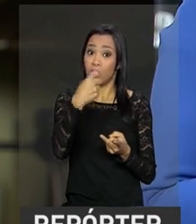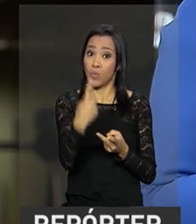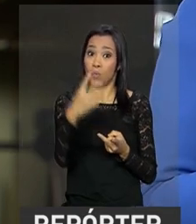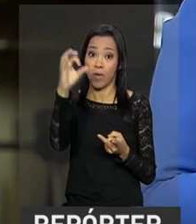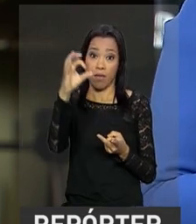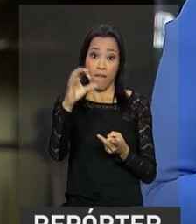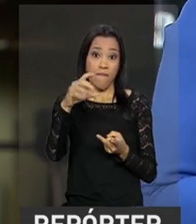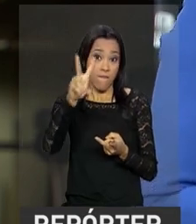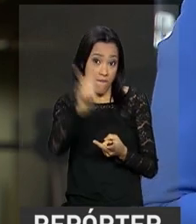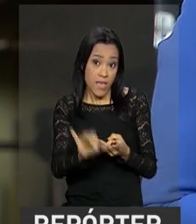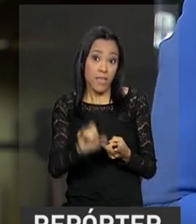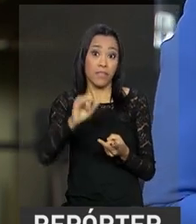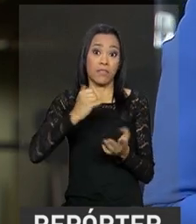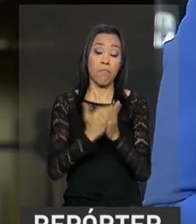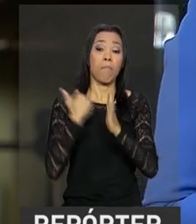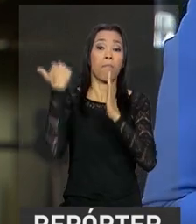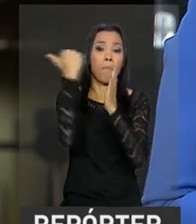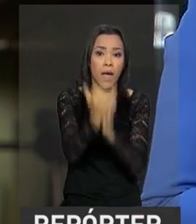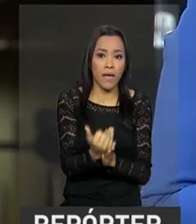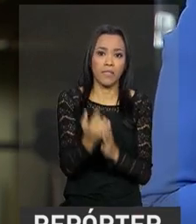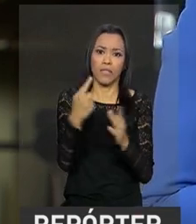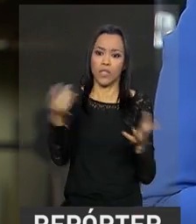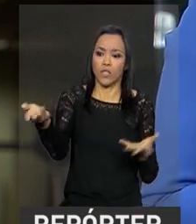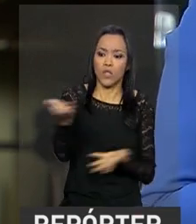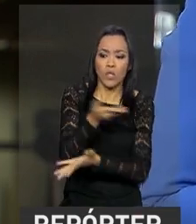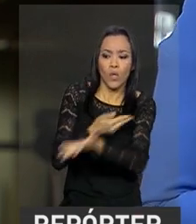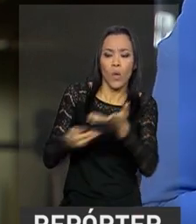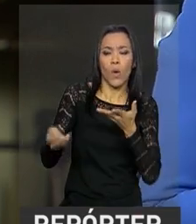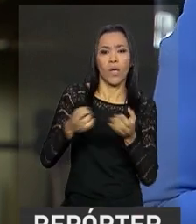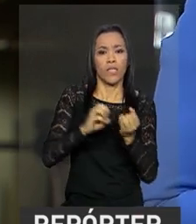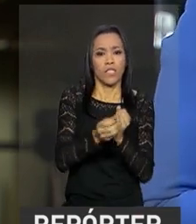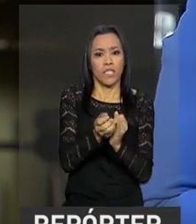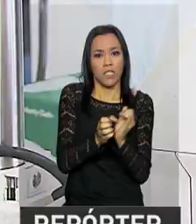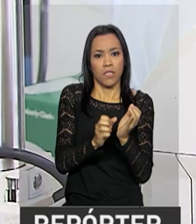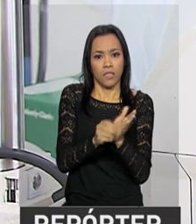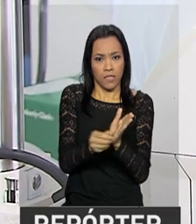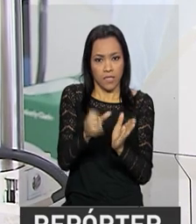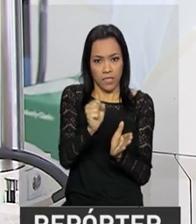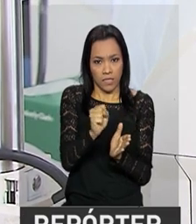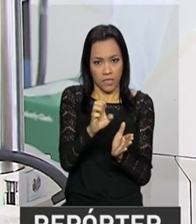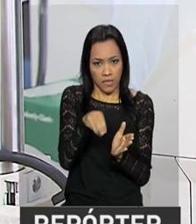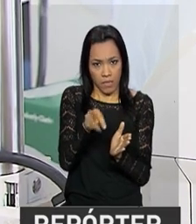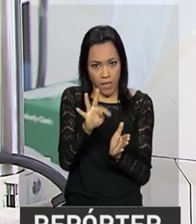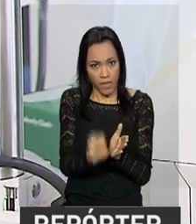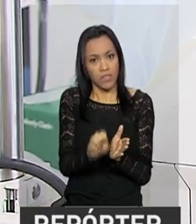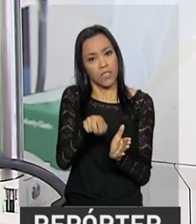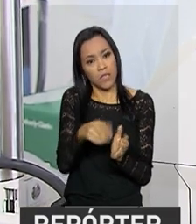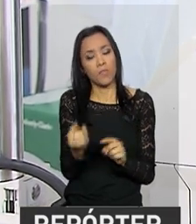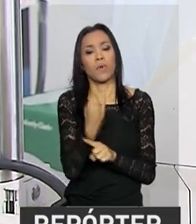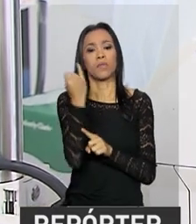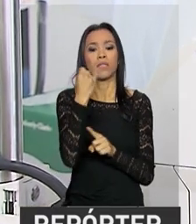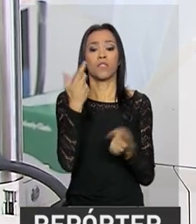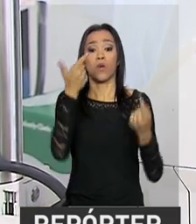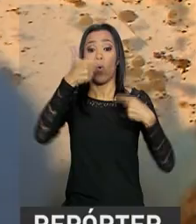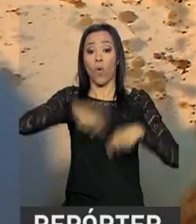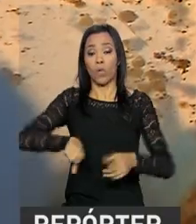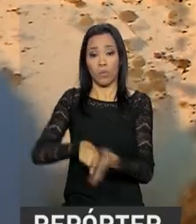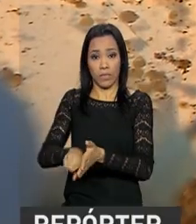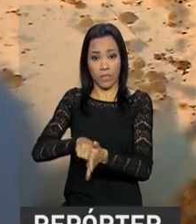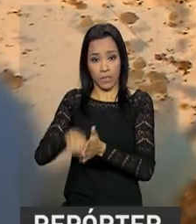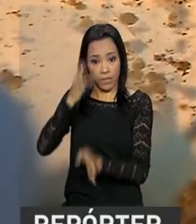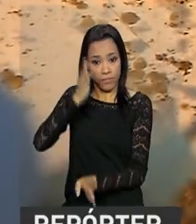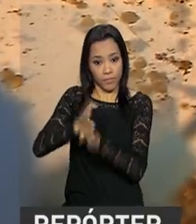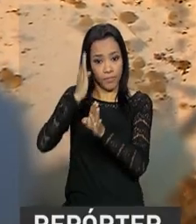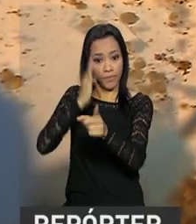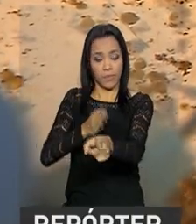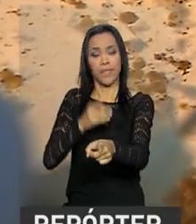maior. Isso garante que a troca de sementes seja uma prática saudável para a agricultura. Outro ponto importante do estudo é a identificação de algumas